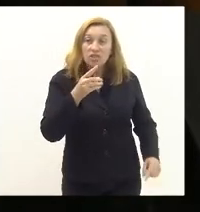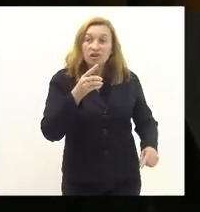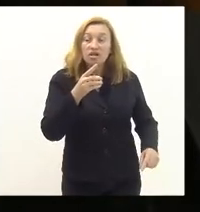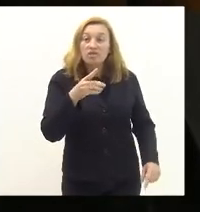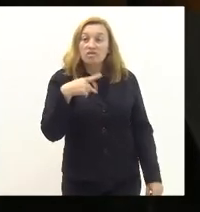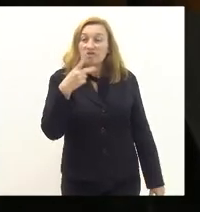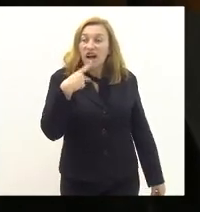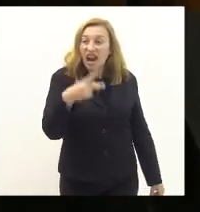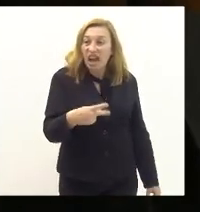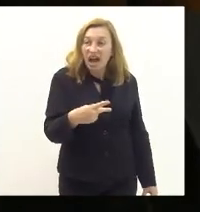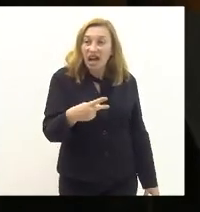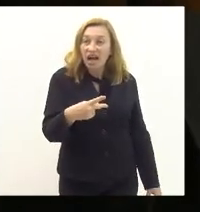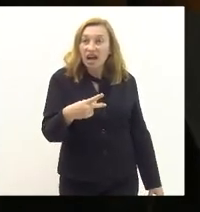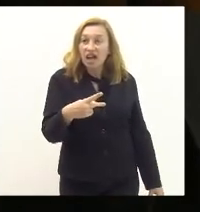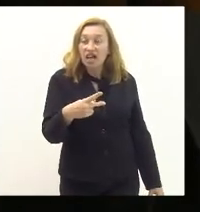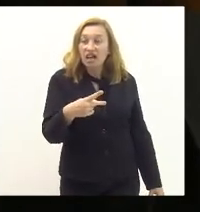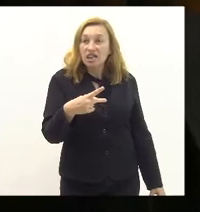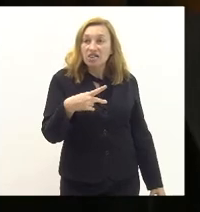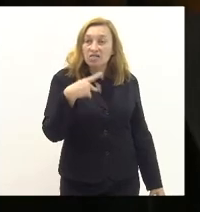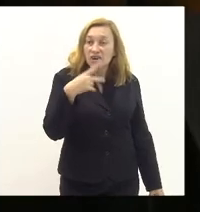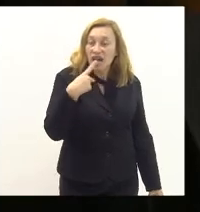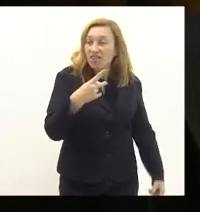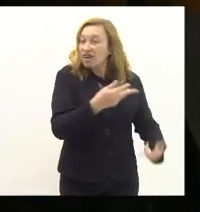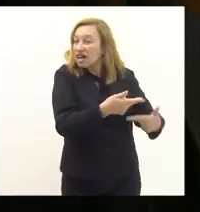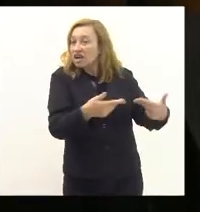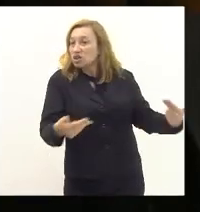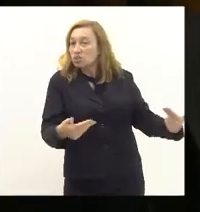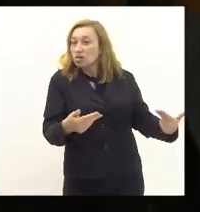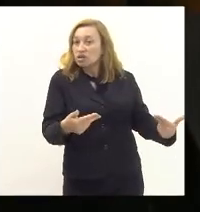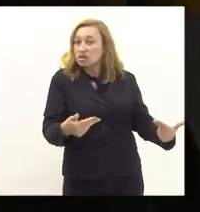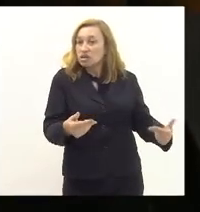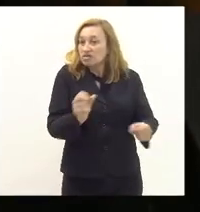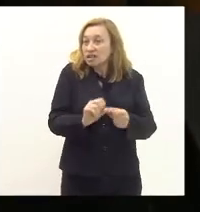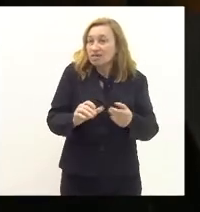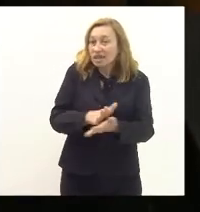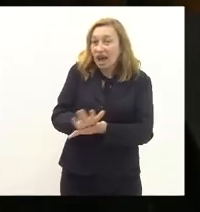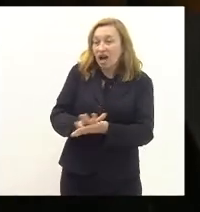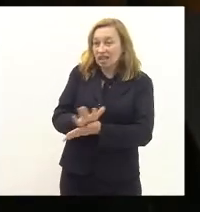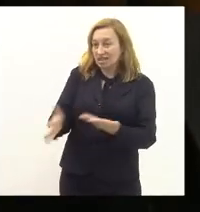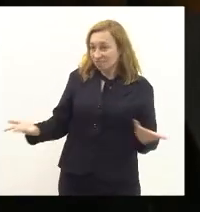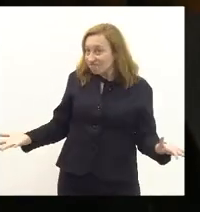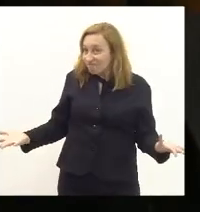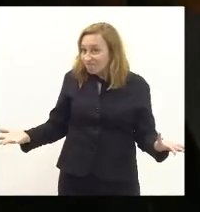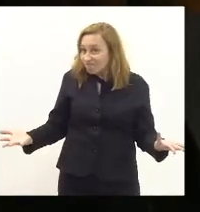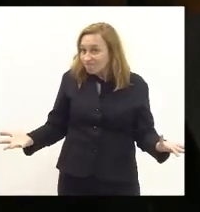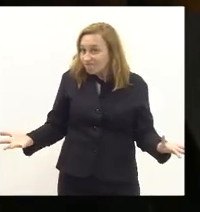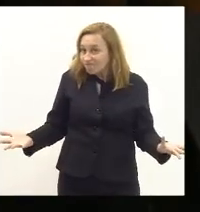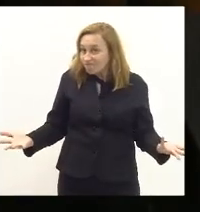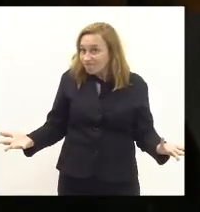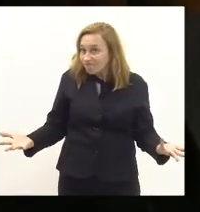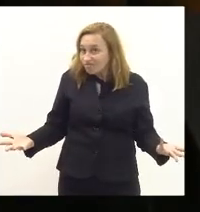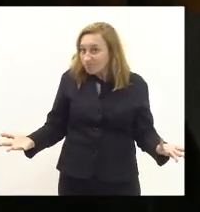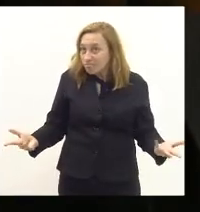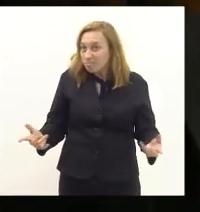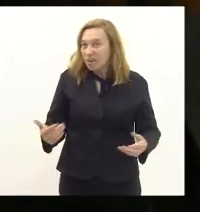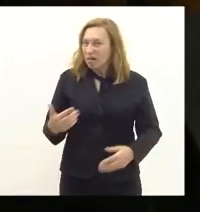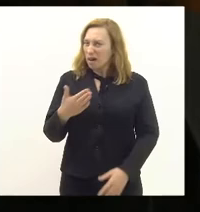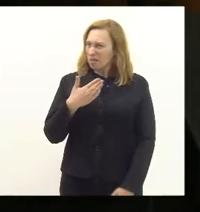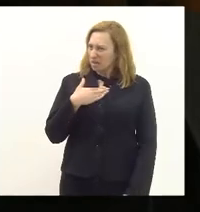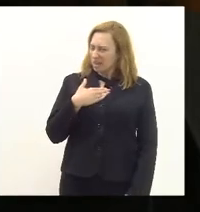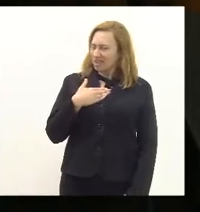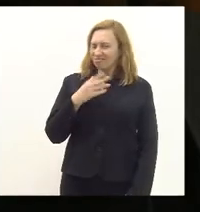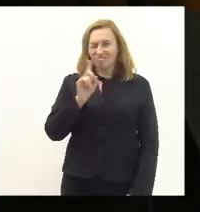uma lesse, não passa de um poodle, muito mal um pinche, muito mal. Mas para cima de mim